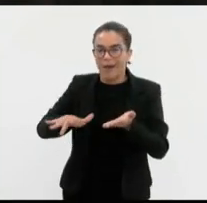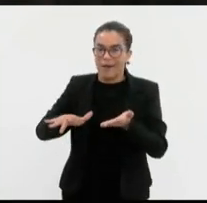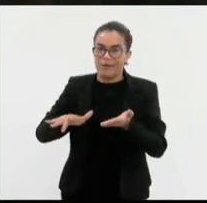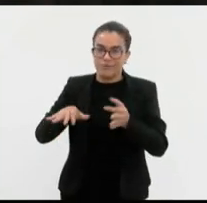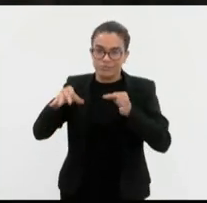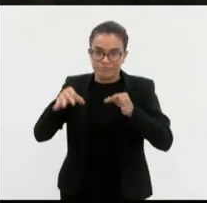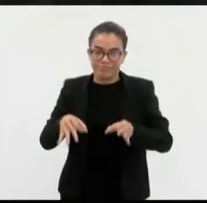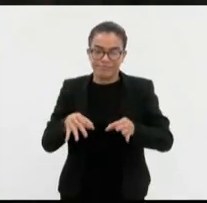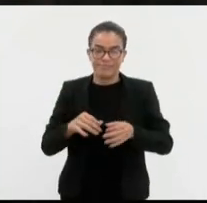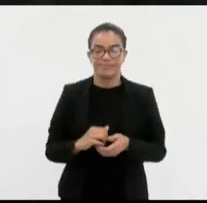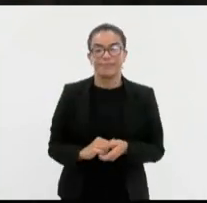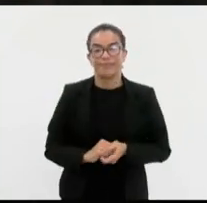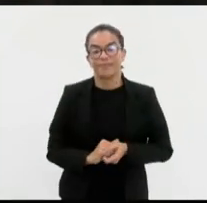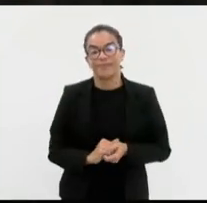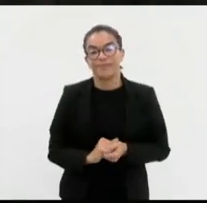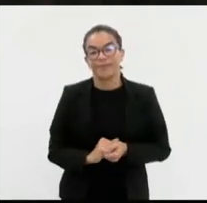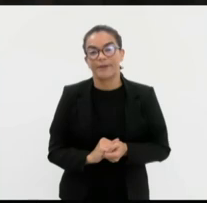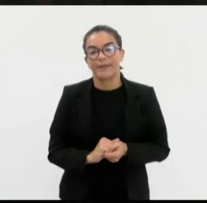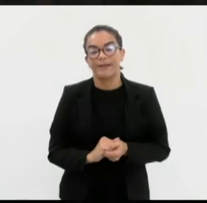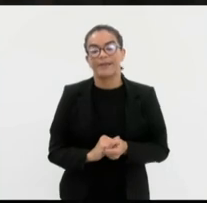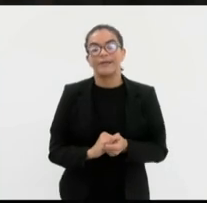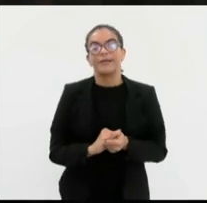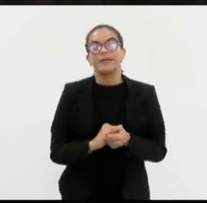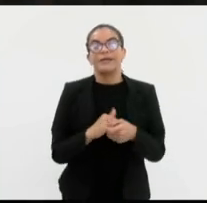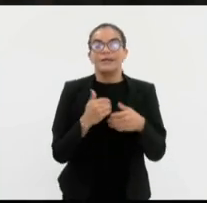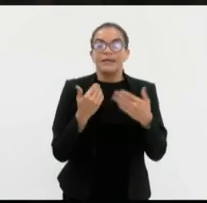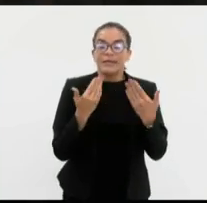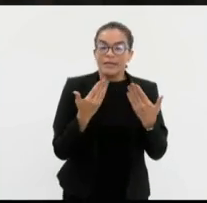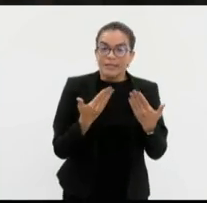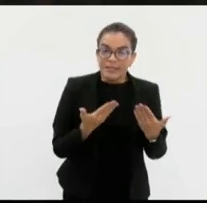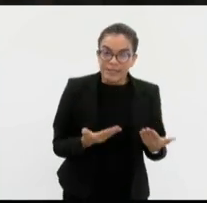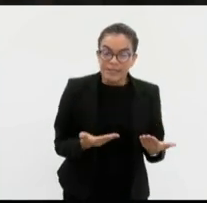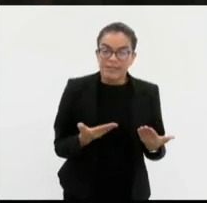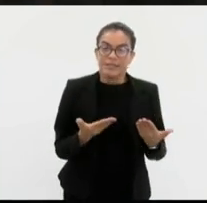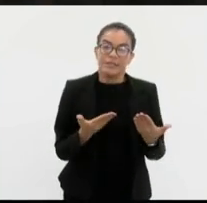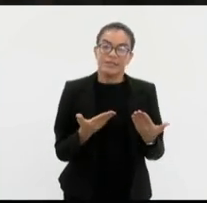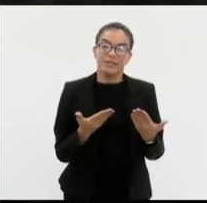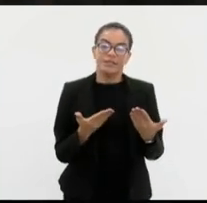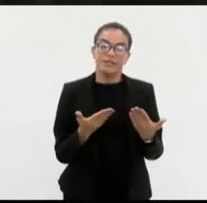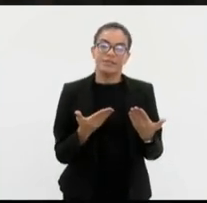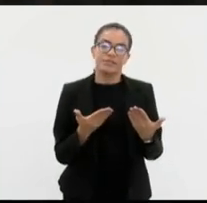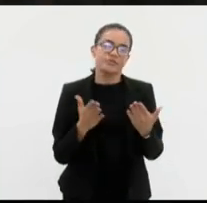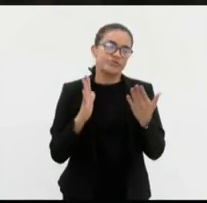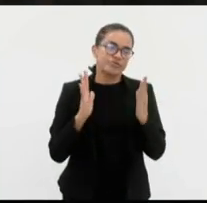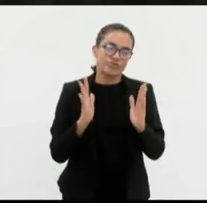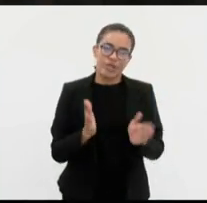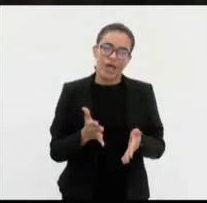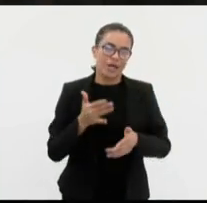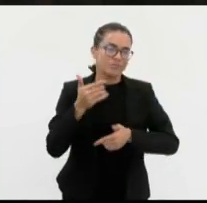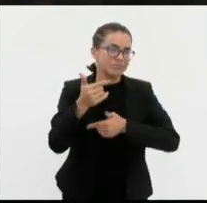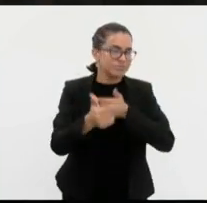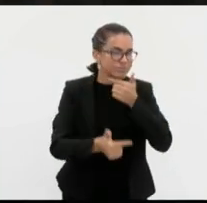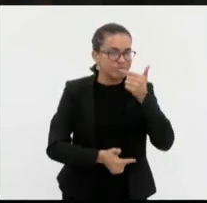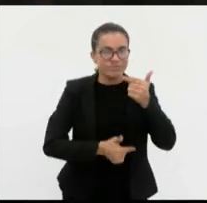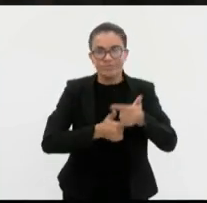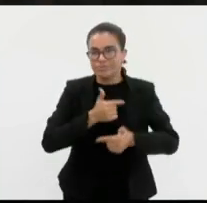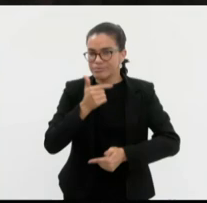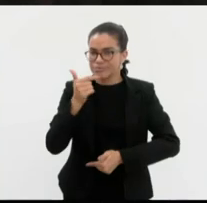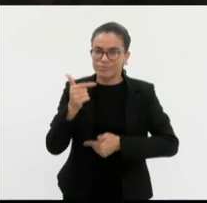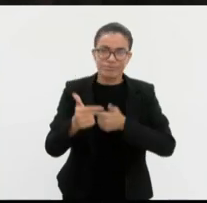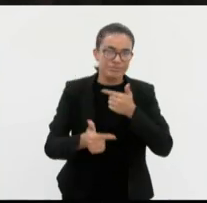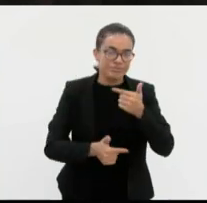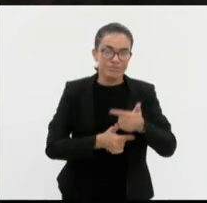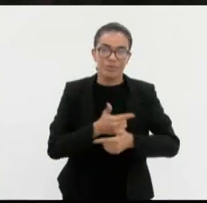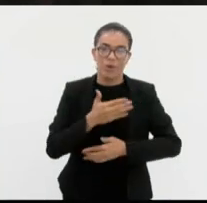despesas isso tem sido sistem feito